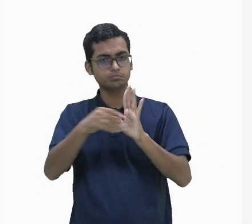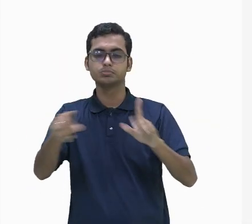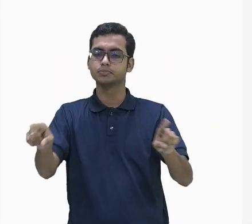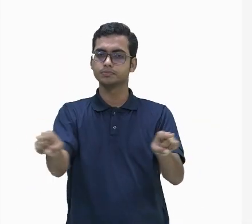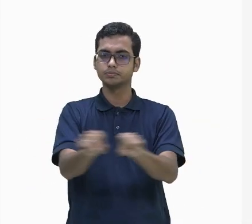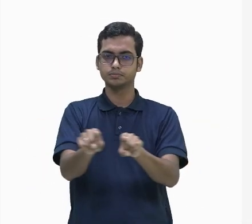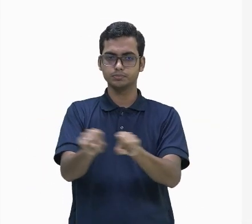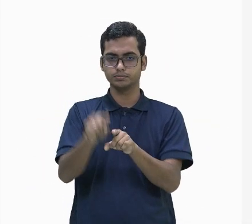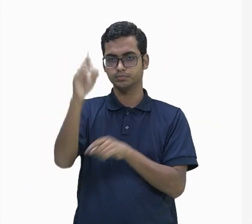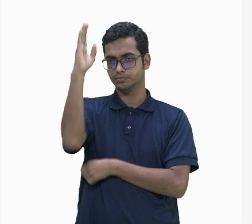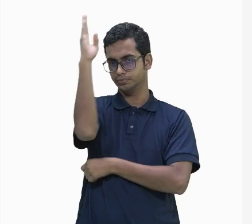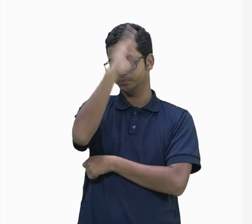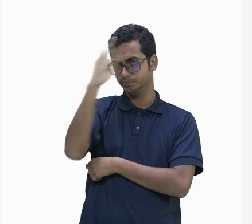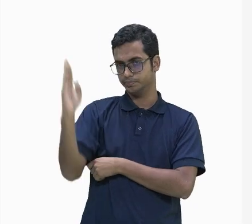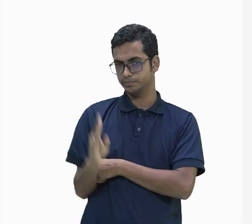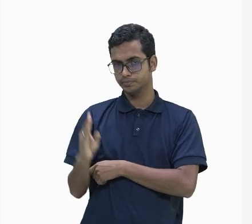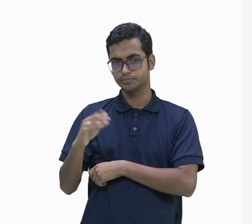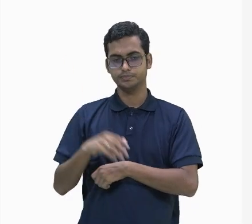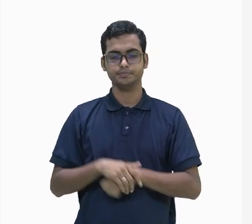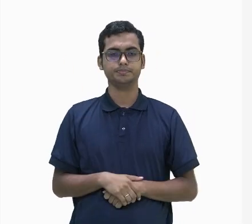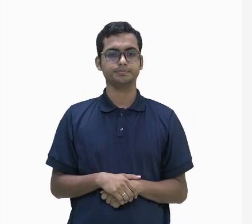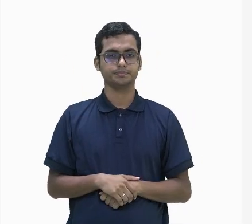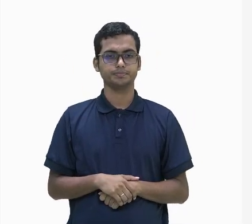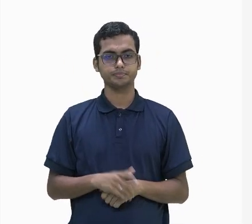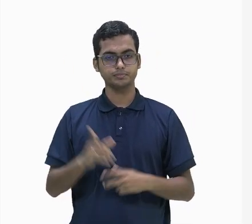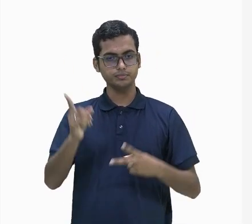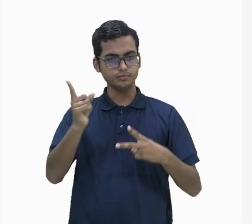fenômenos que influenciam, que são